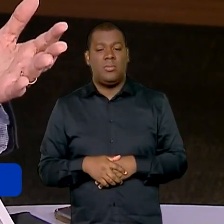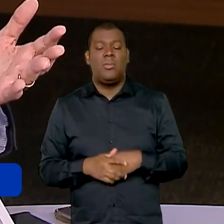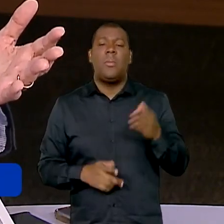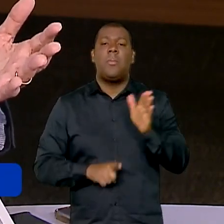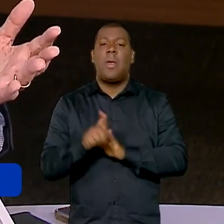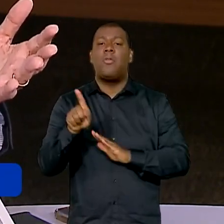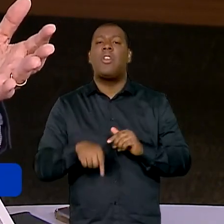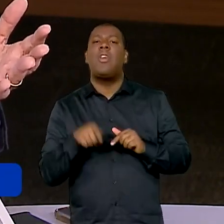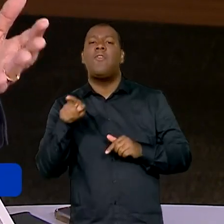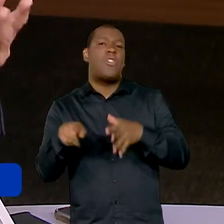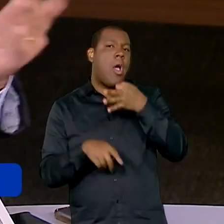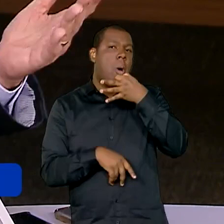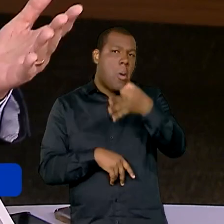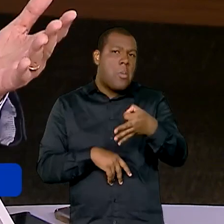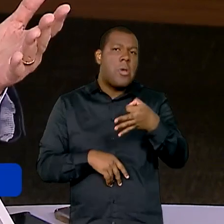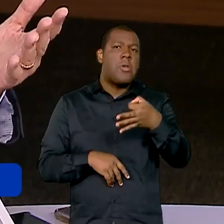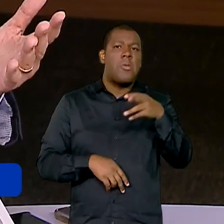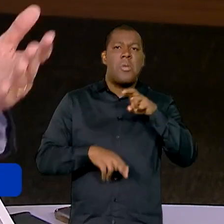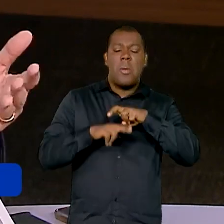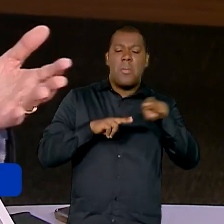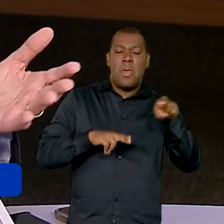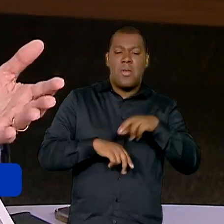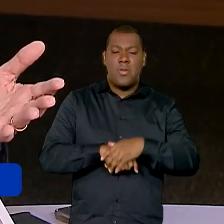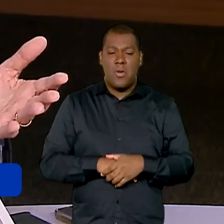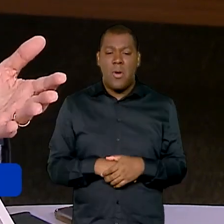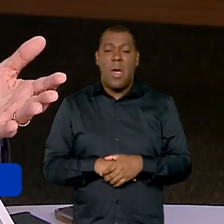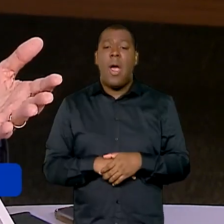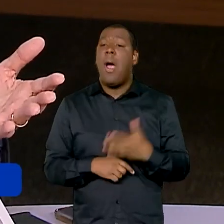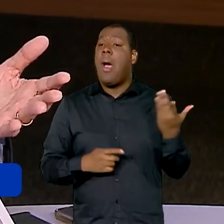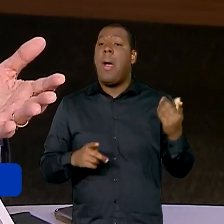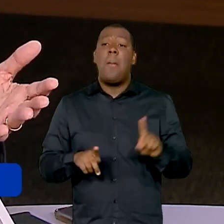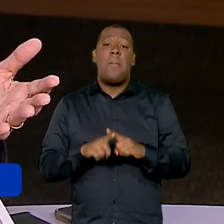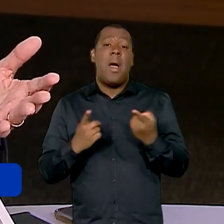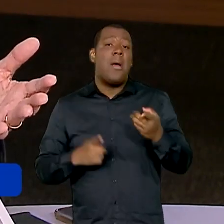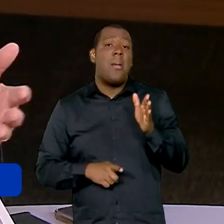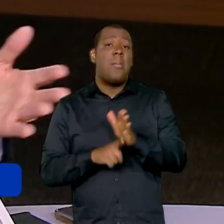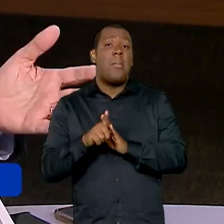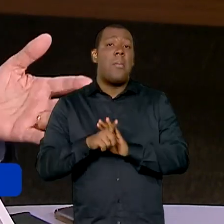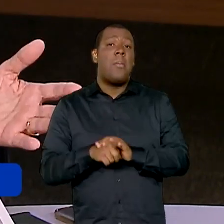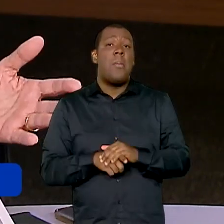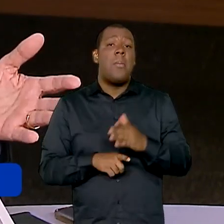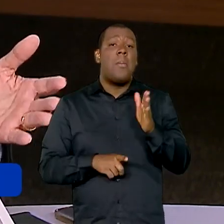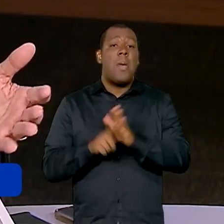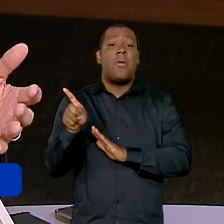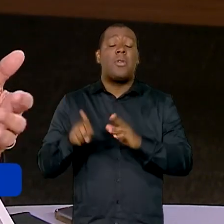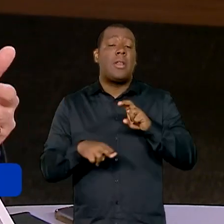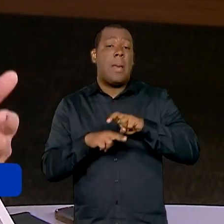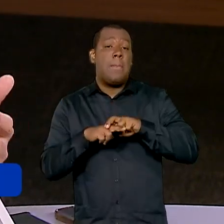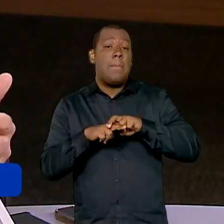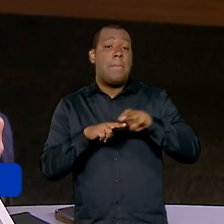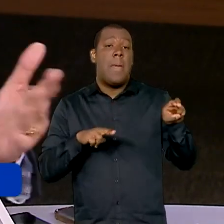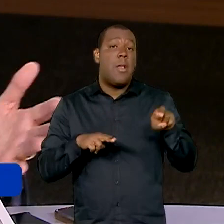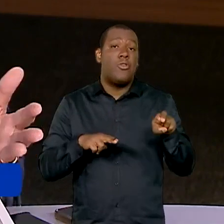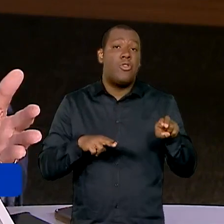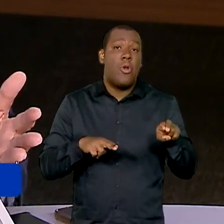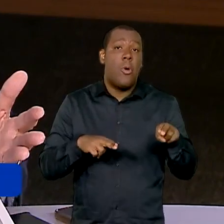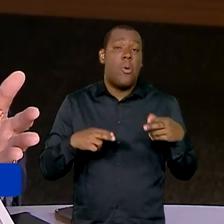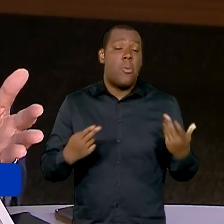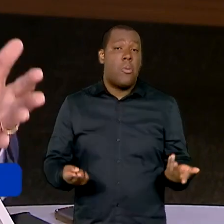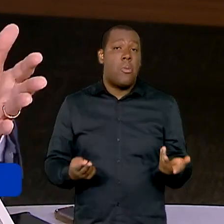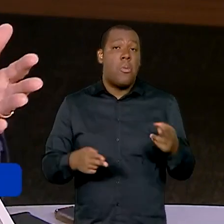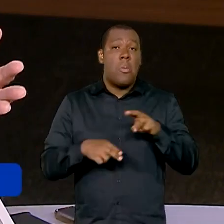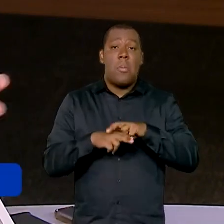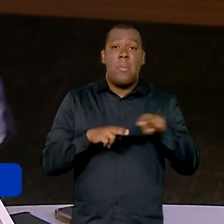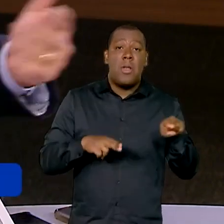avaliação sobre o metrô? Eu acho ruim. Quantas vezes você pegou o metrô esse mês? Nenhuma. Esse ano, nenhuma, não